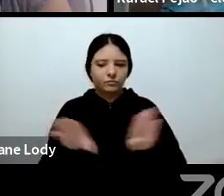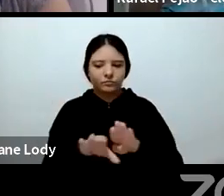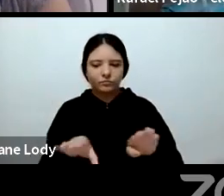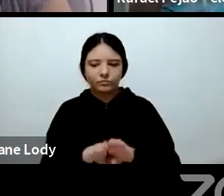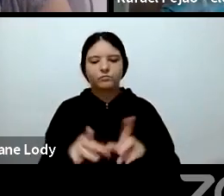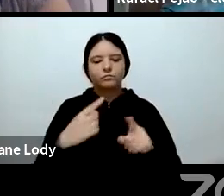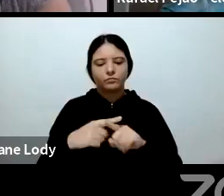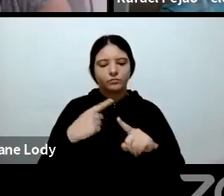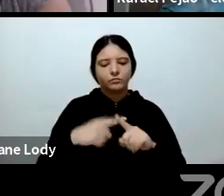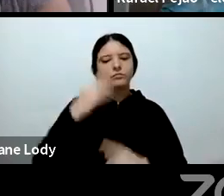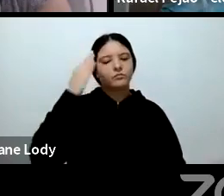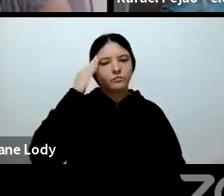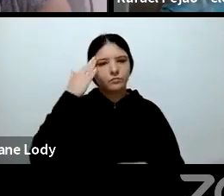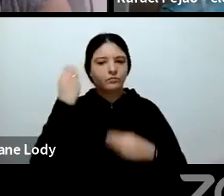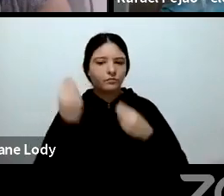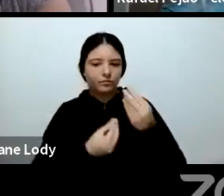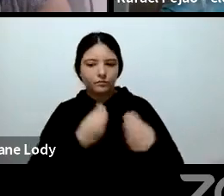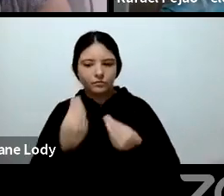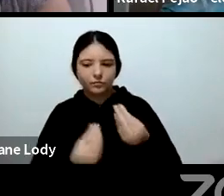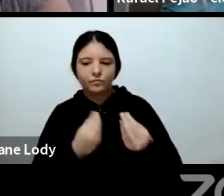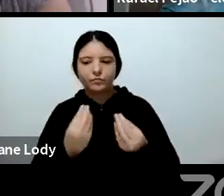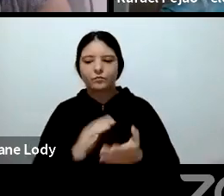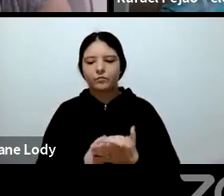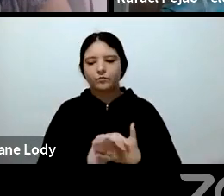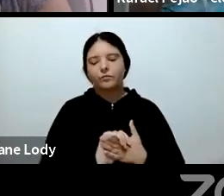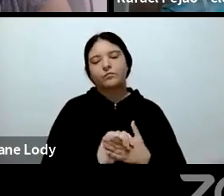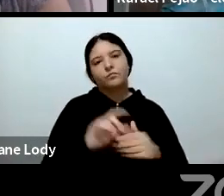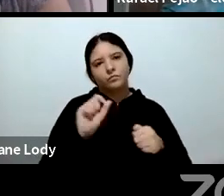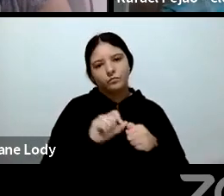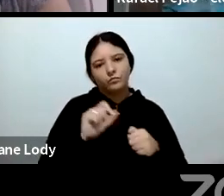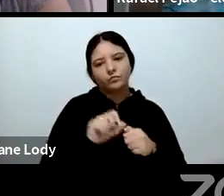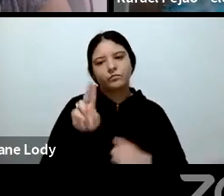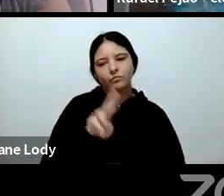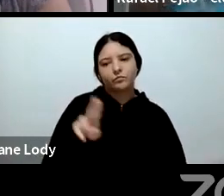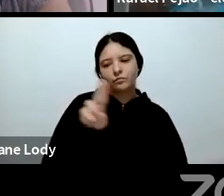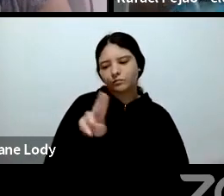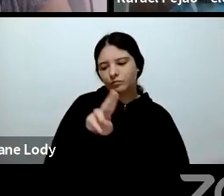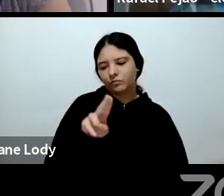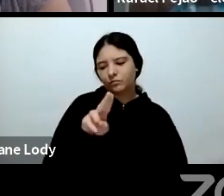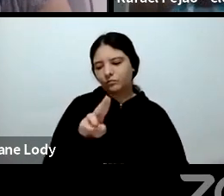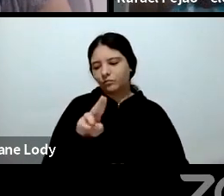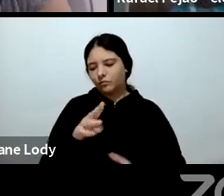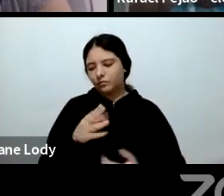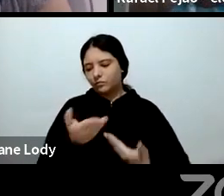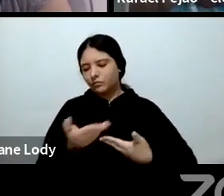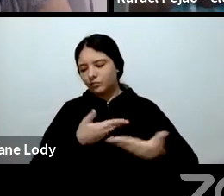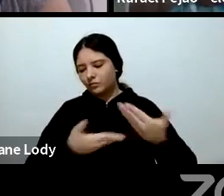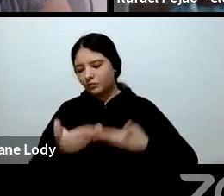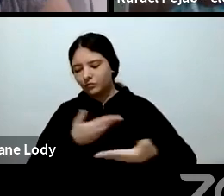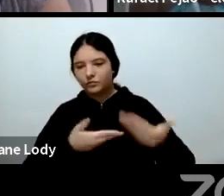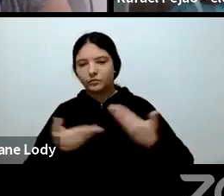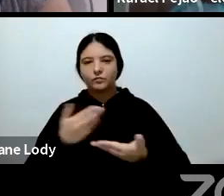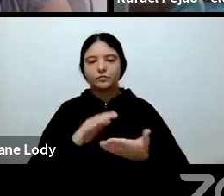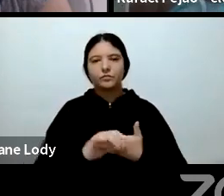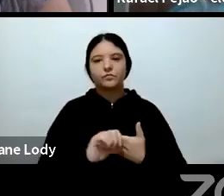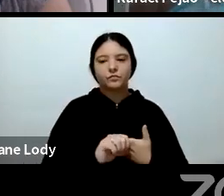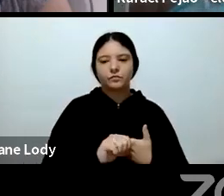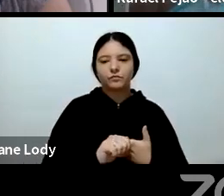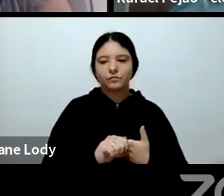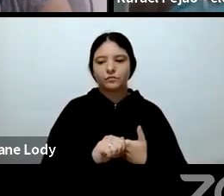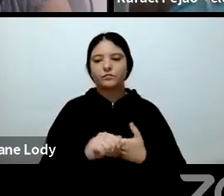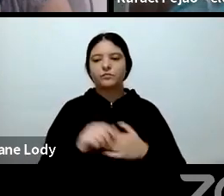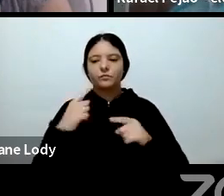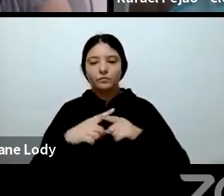o funcionamento, né, do uso desses múltiplos recursos na interação, a gente precisa ser capaz